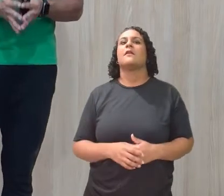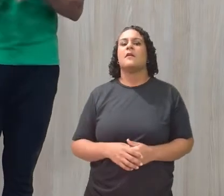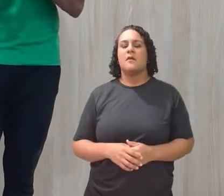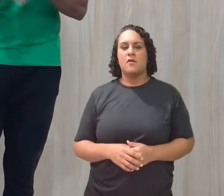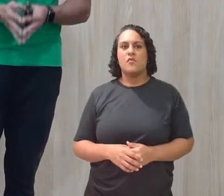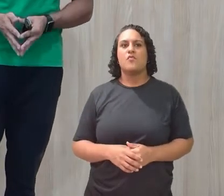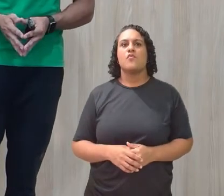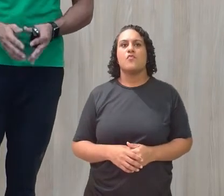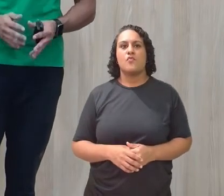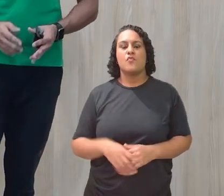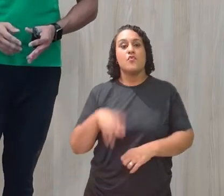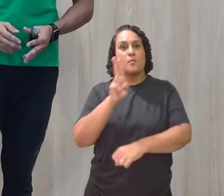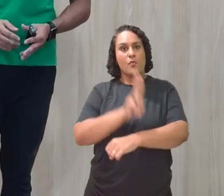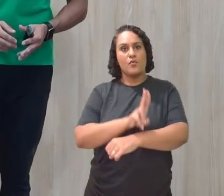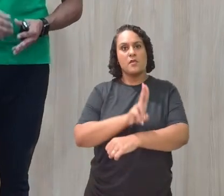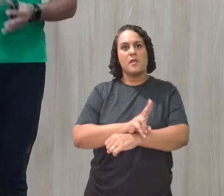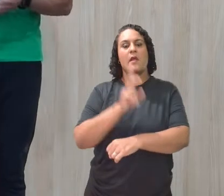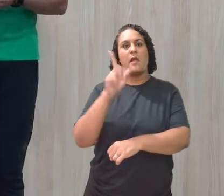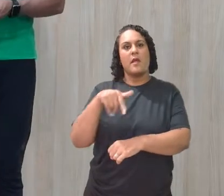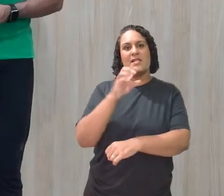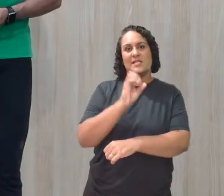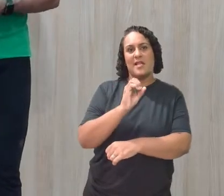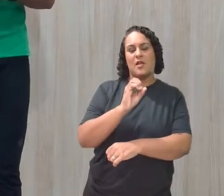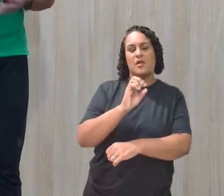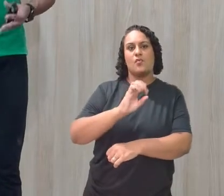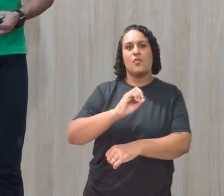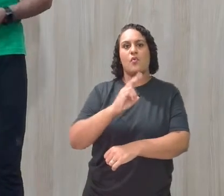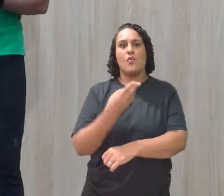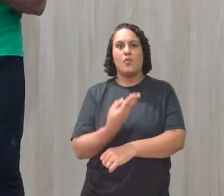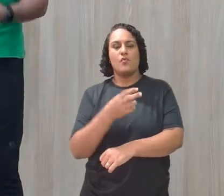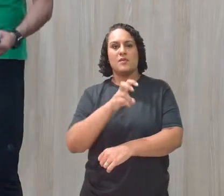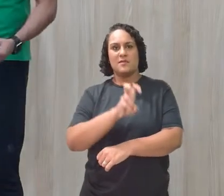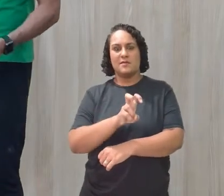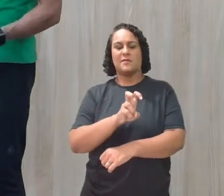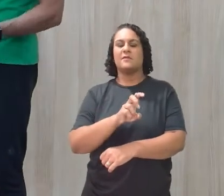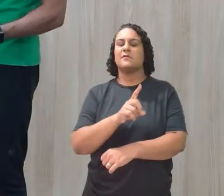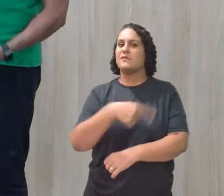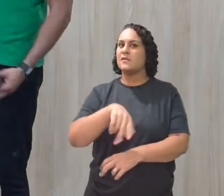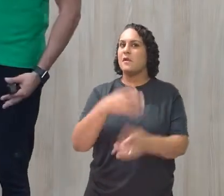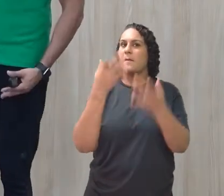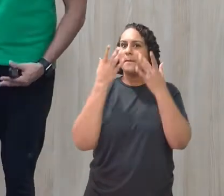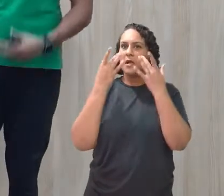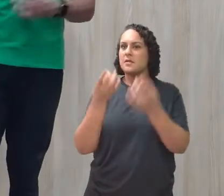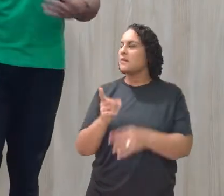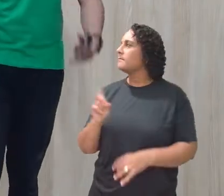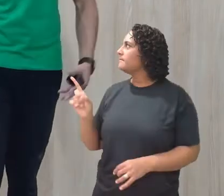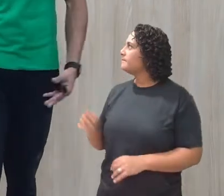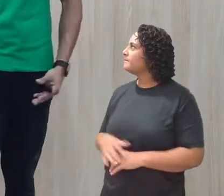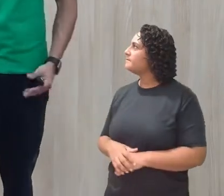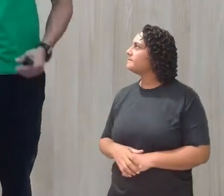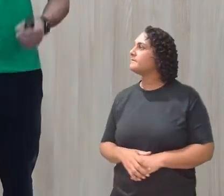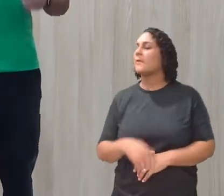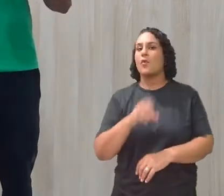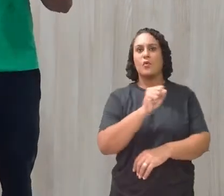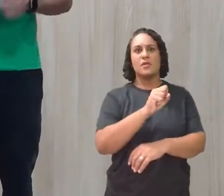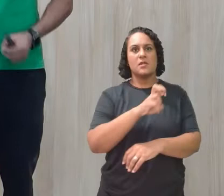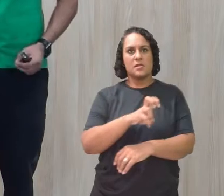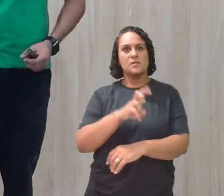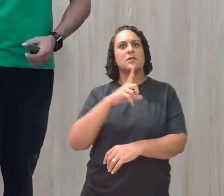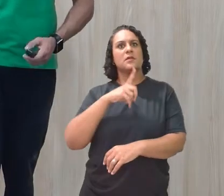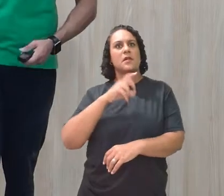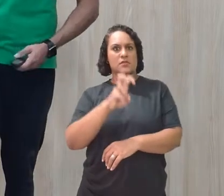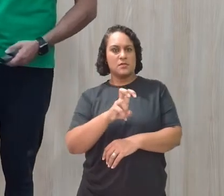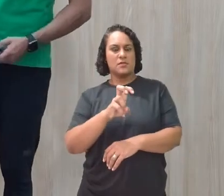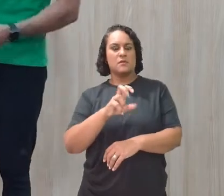algarismo ali das unidades, né? Ele é 0 ou 5. Então pode notar aí que o 85 termina em 5 e o